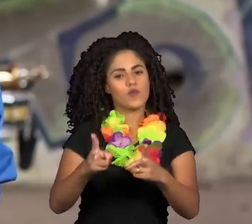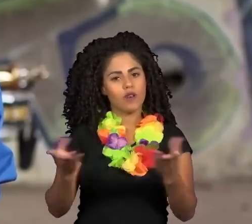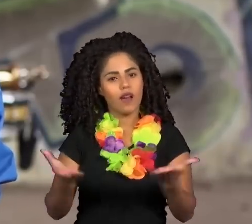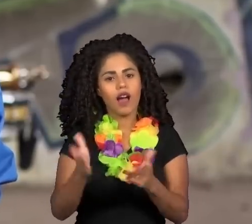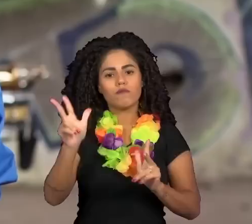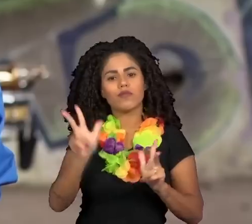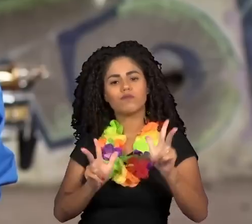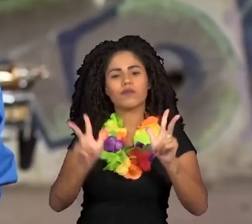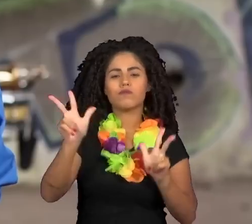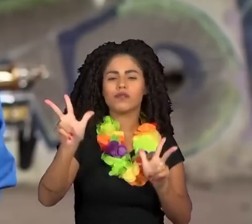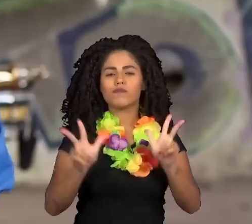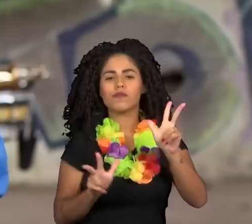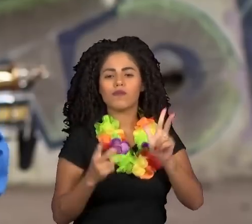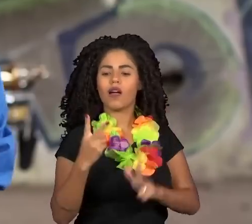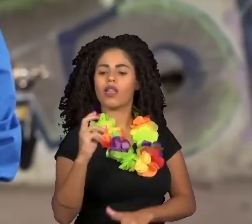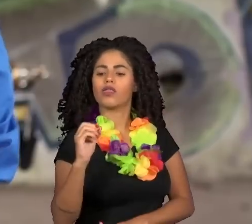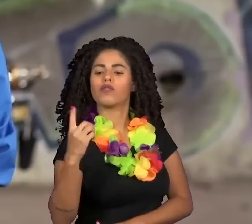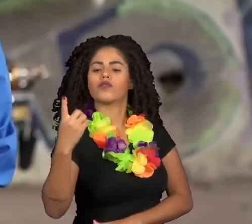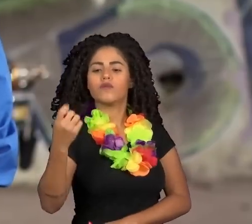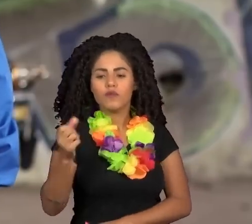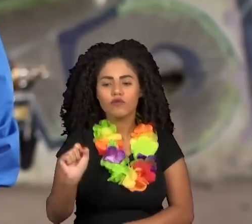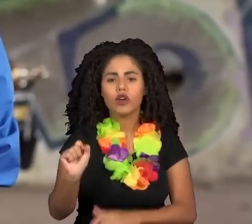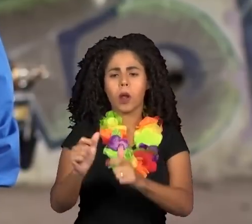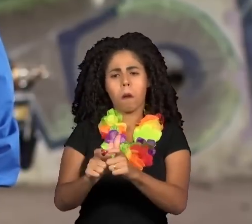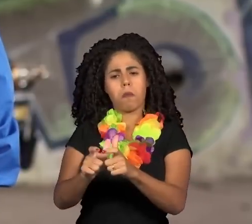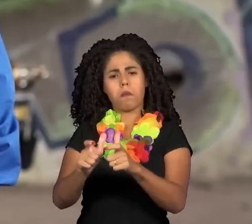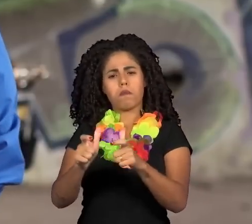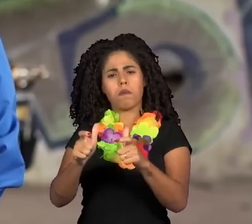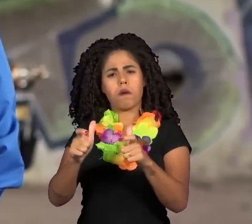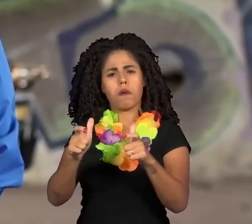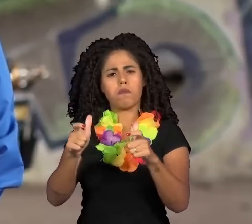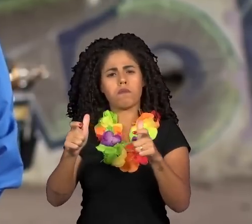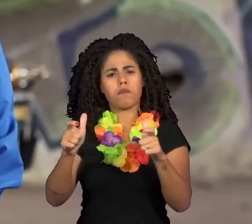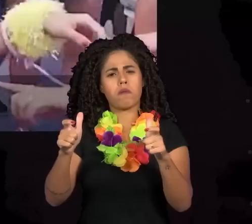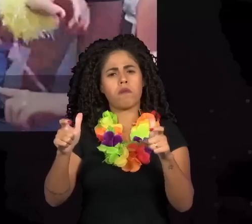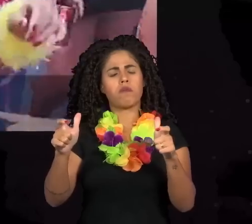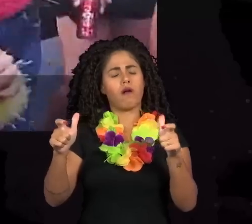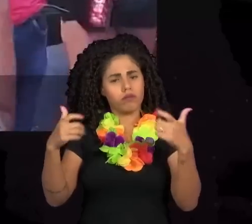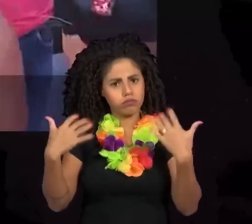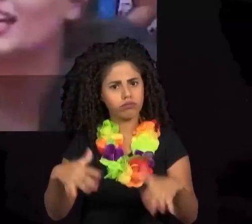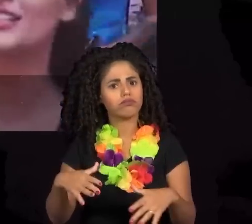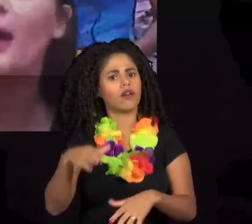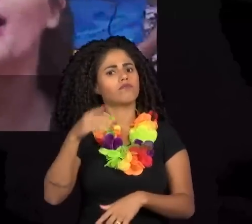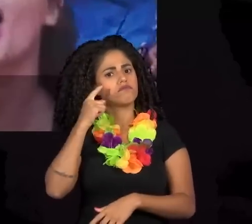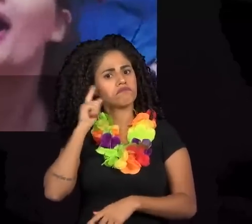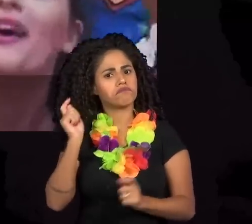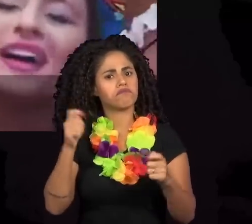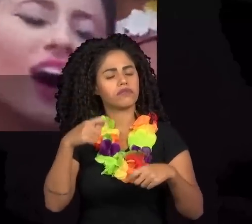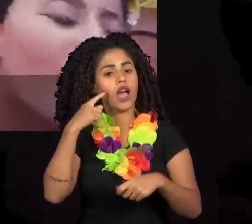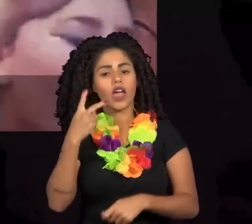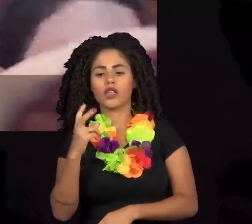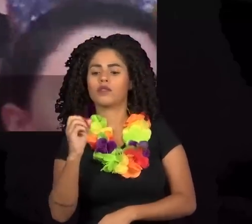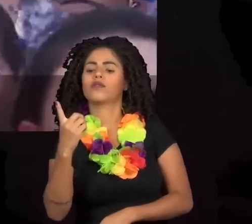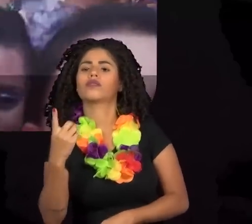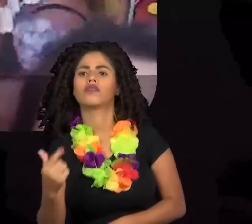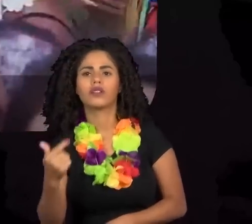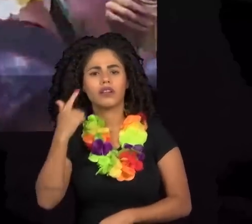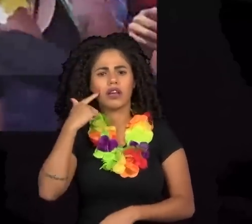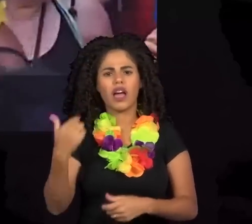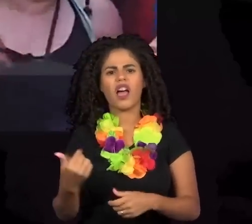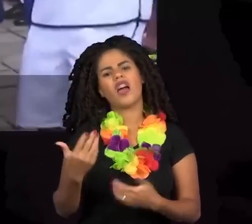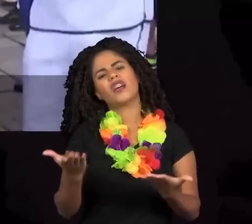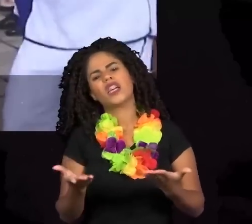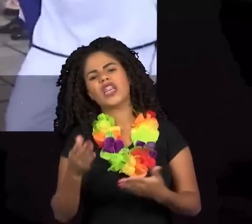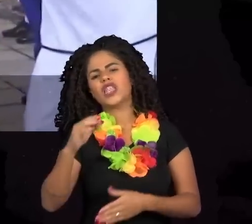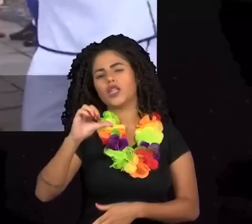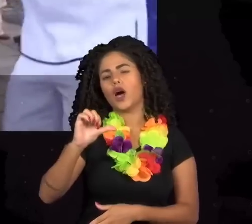desde 2018 ele veio num crescimento bem agressivo. Em 2017 a gente tinha em torno aí de 9, 10%